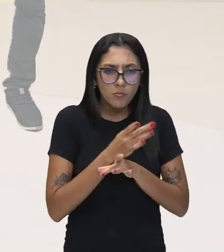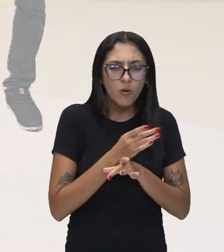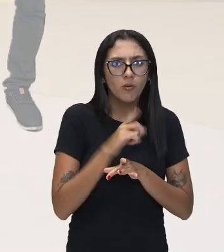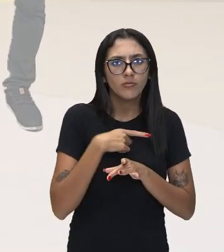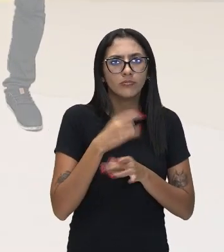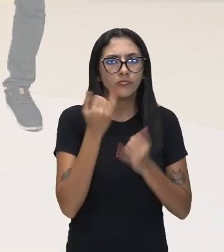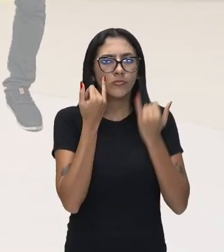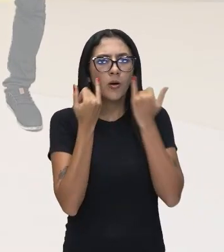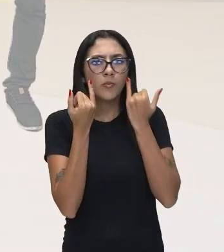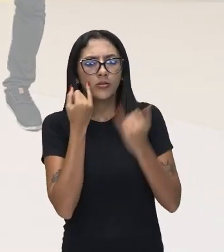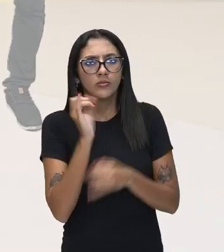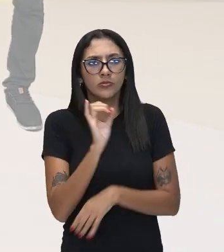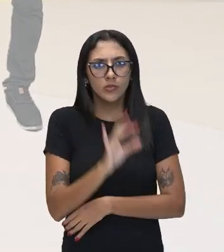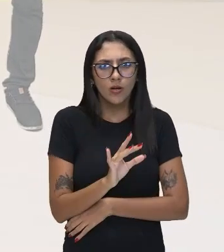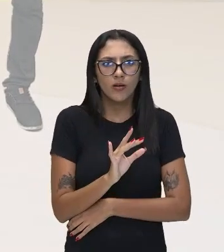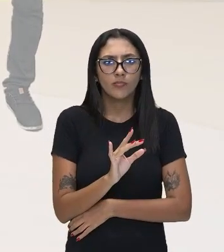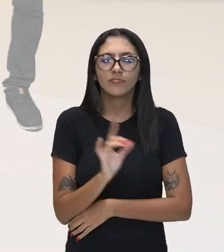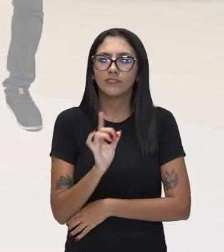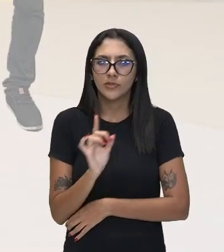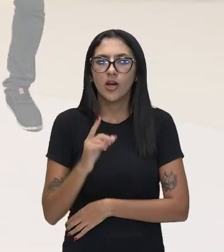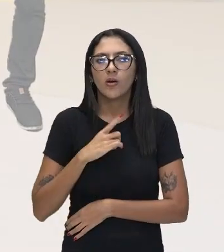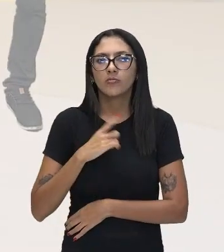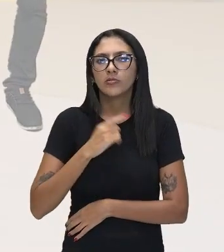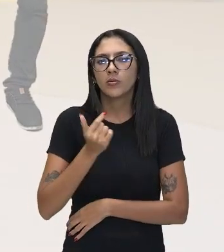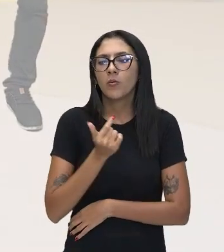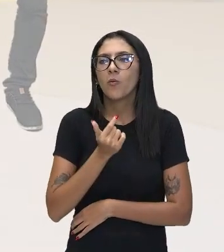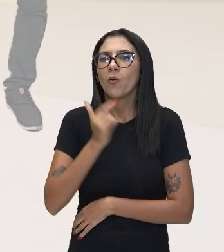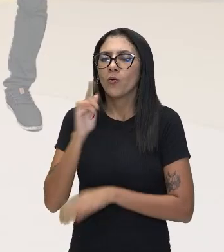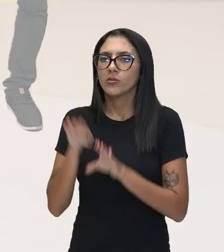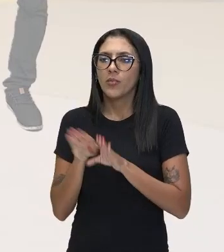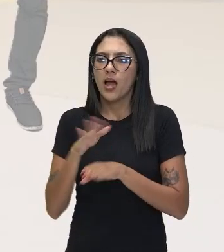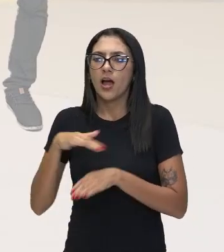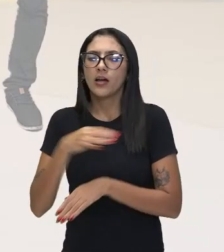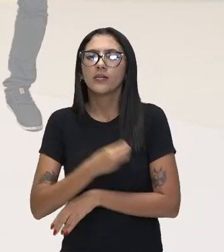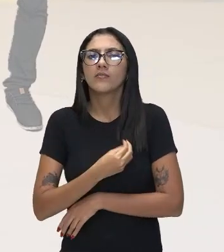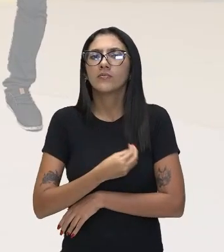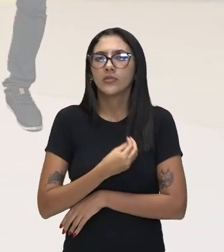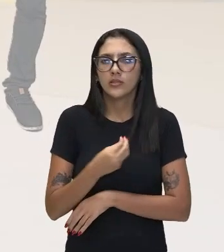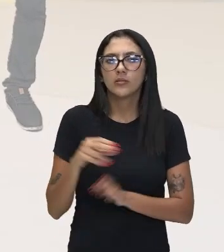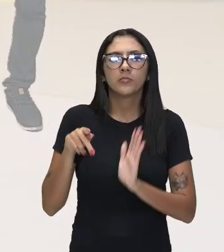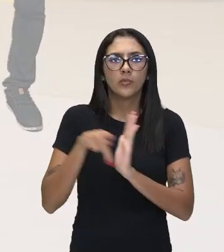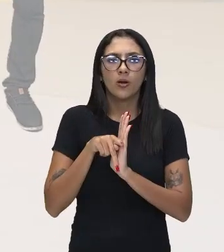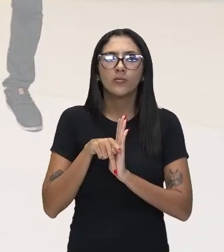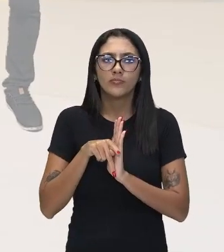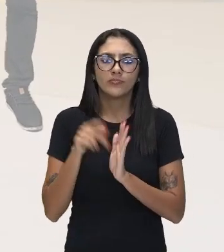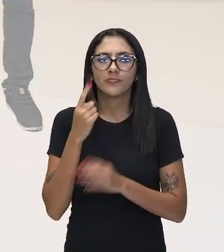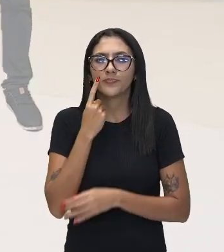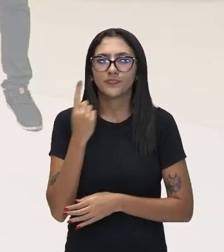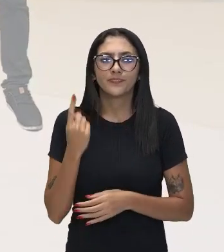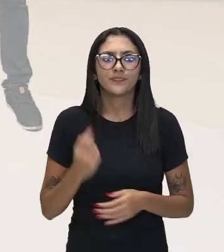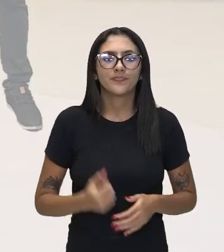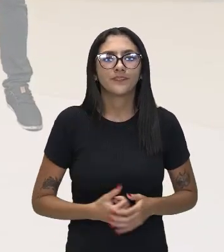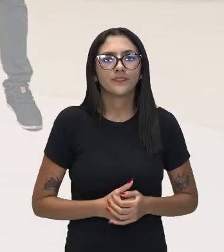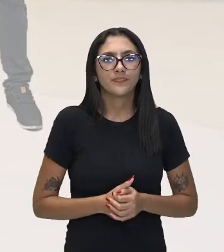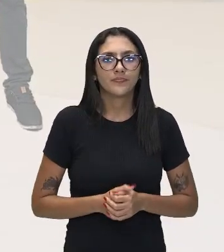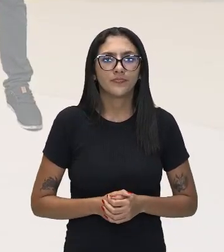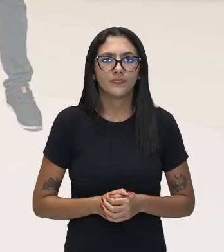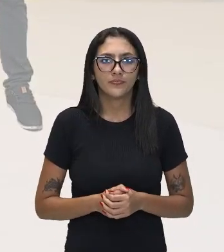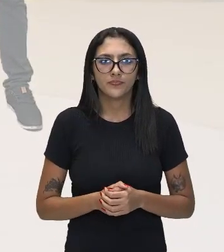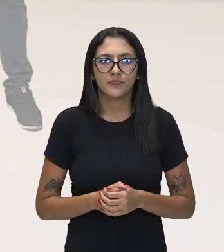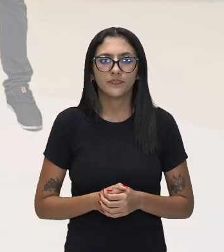bioma amazônico. Como seria aí essa questão da regionalização através do bioma amazônico? Então, a gente vê que